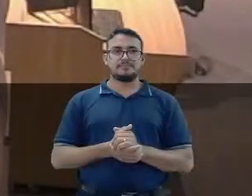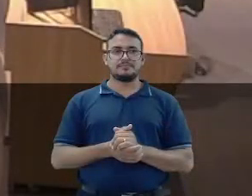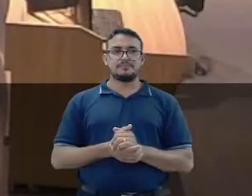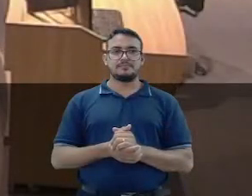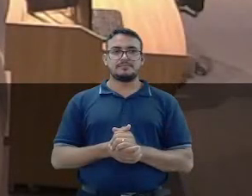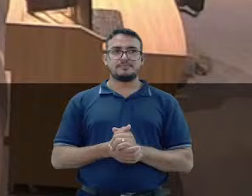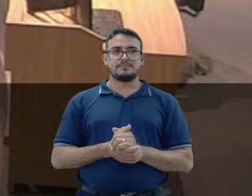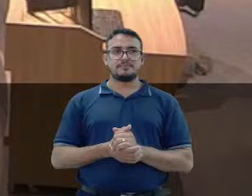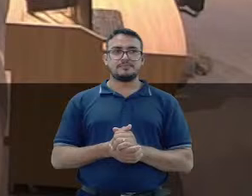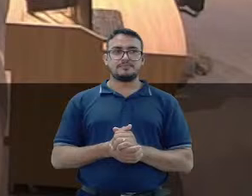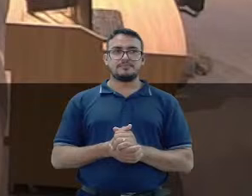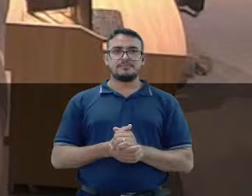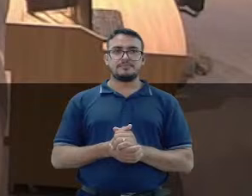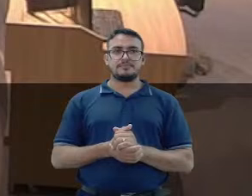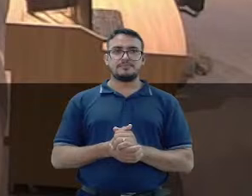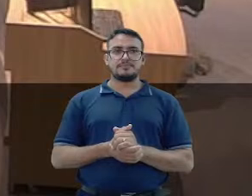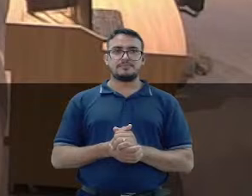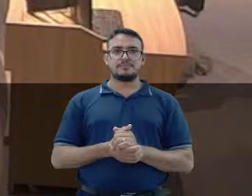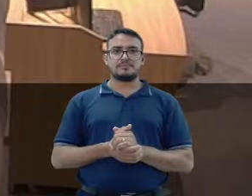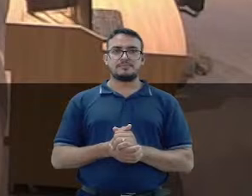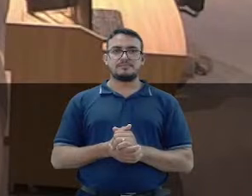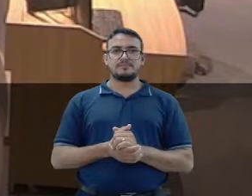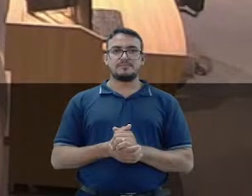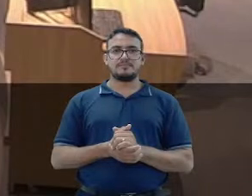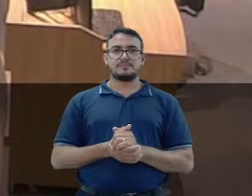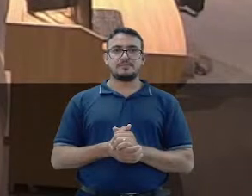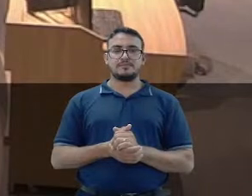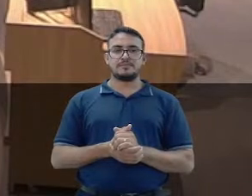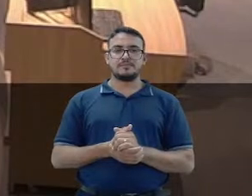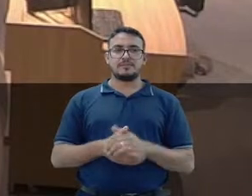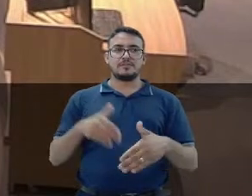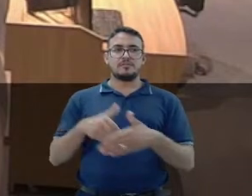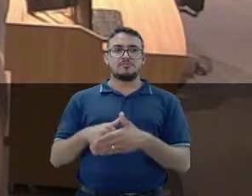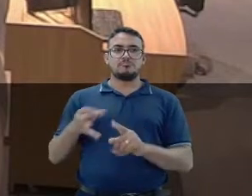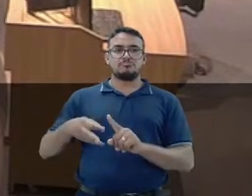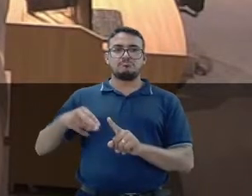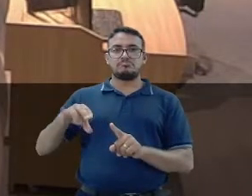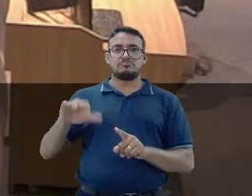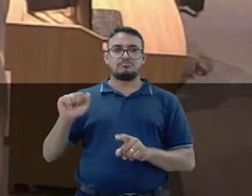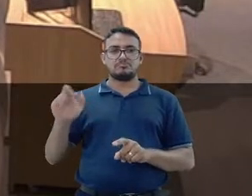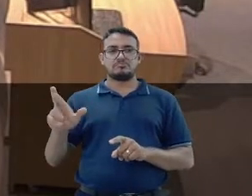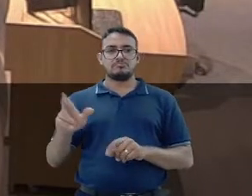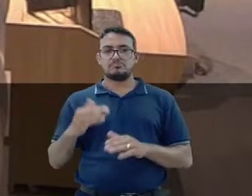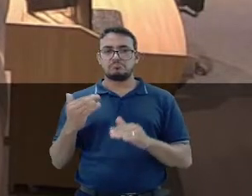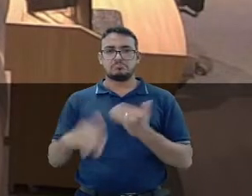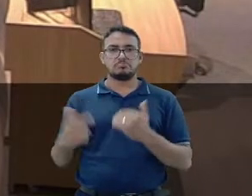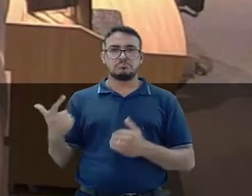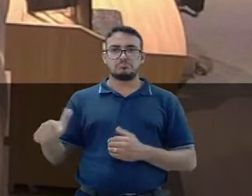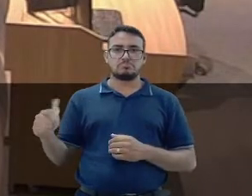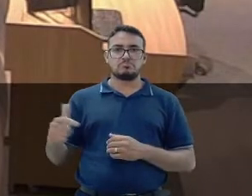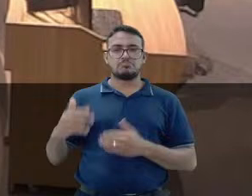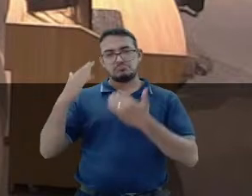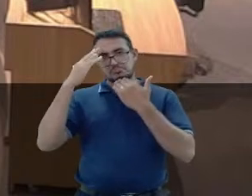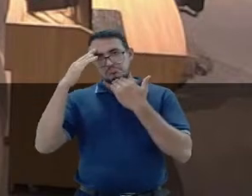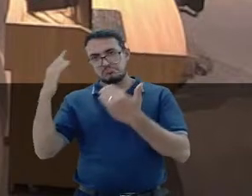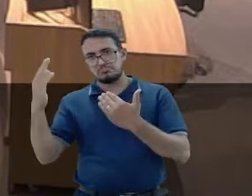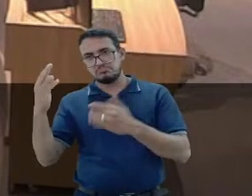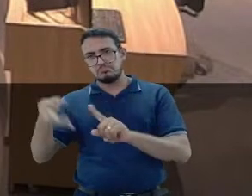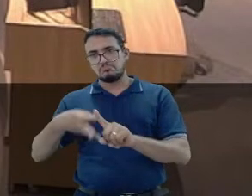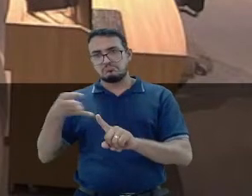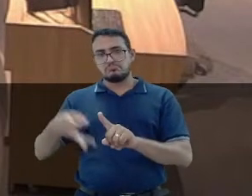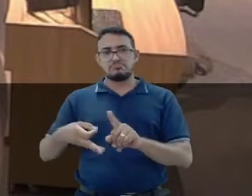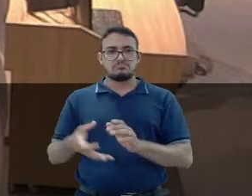Obrigado, doutora Tânia. Como vota o desembargador Nicanor? Sem divergência. Obrigado, desembargador